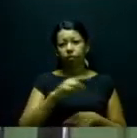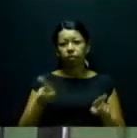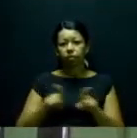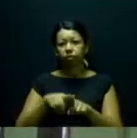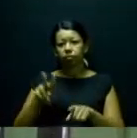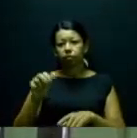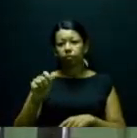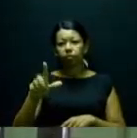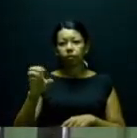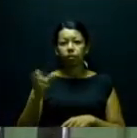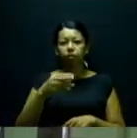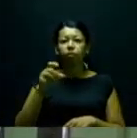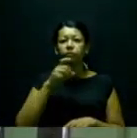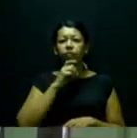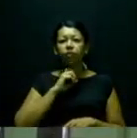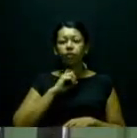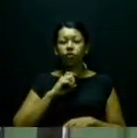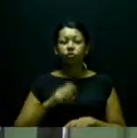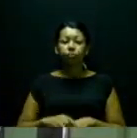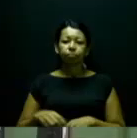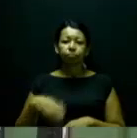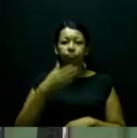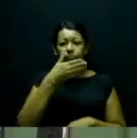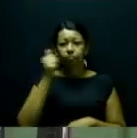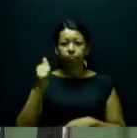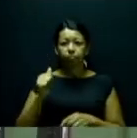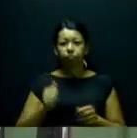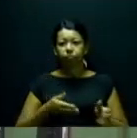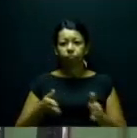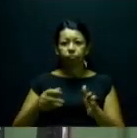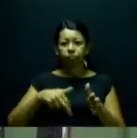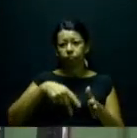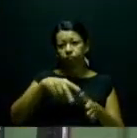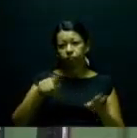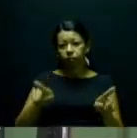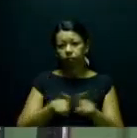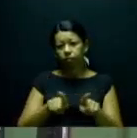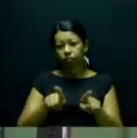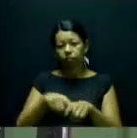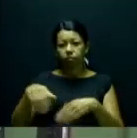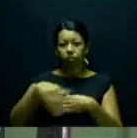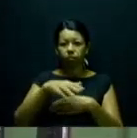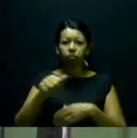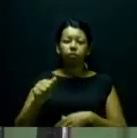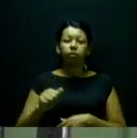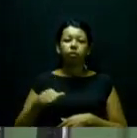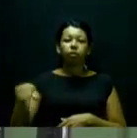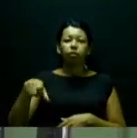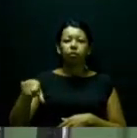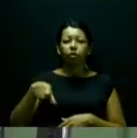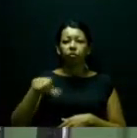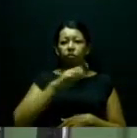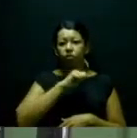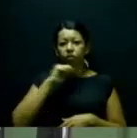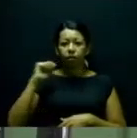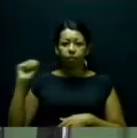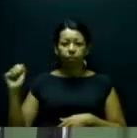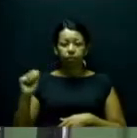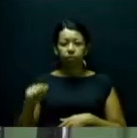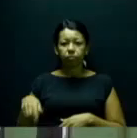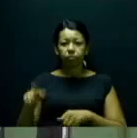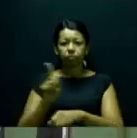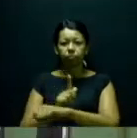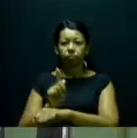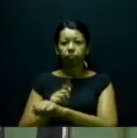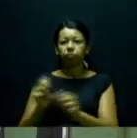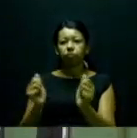Verde. Encaminha-se. Reparos na calçada da Avenida 9 de Abril, no centro. Encaminha-se. Gestões